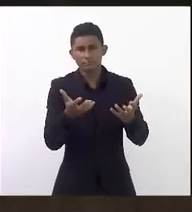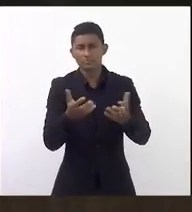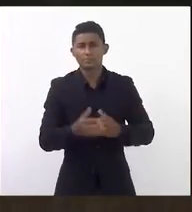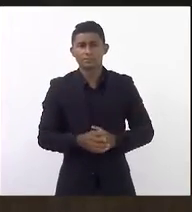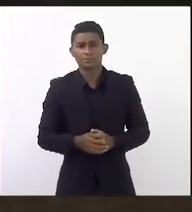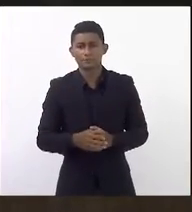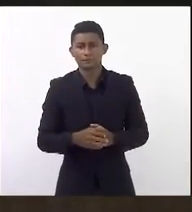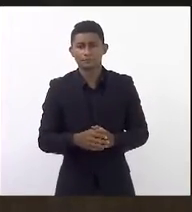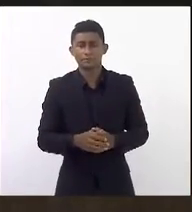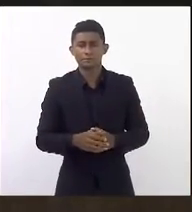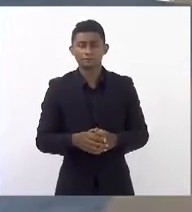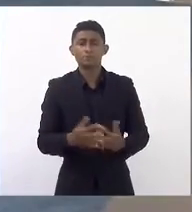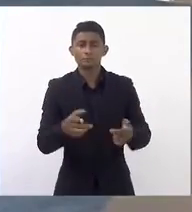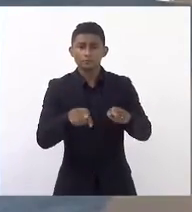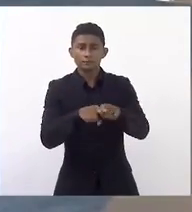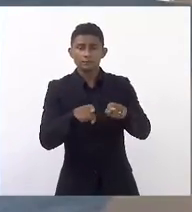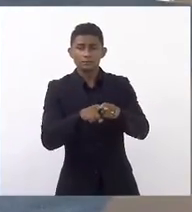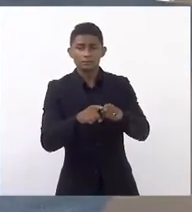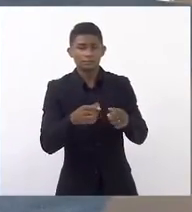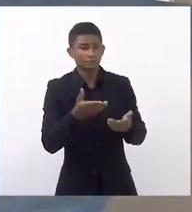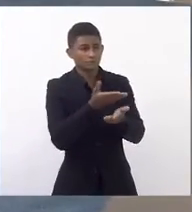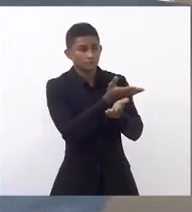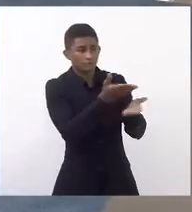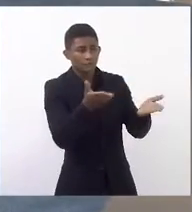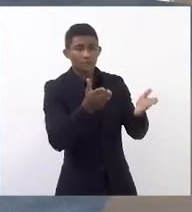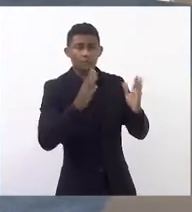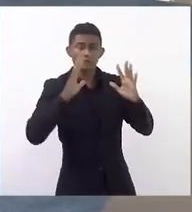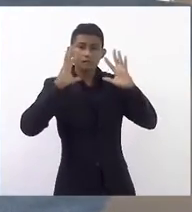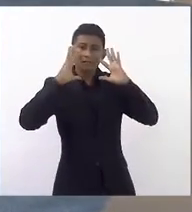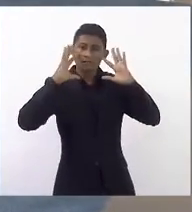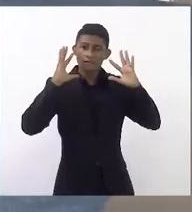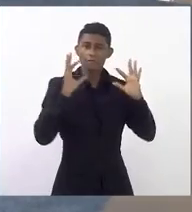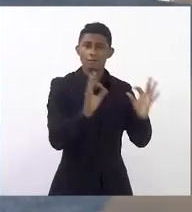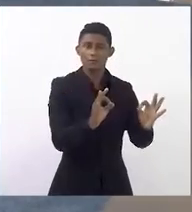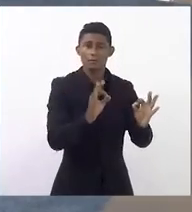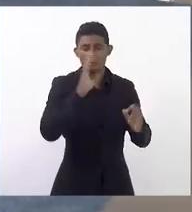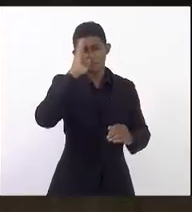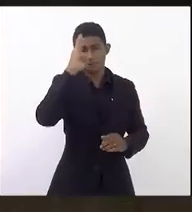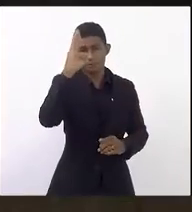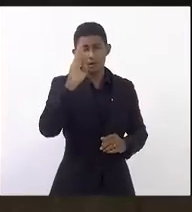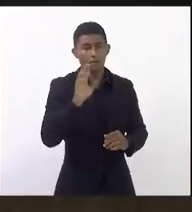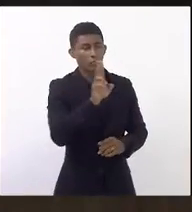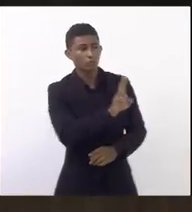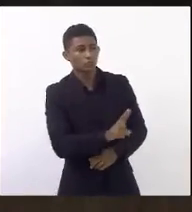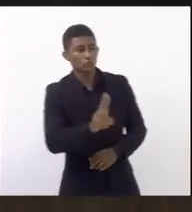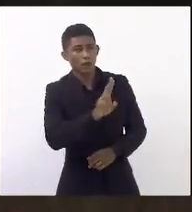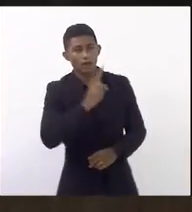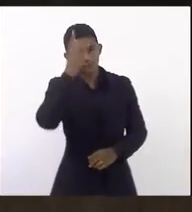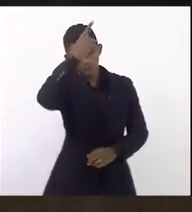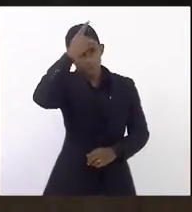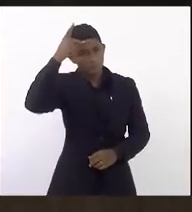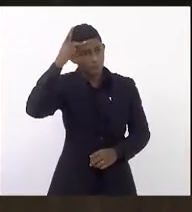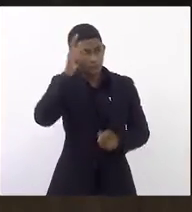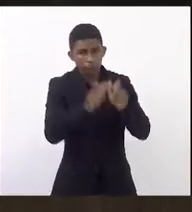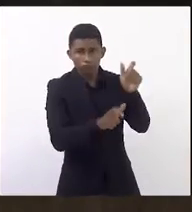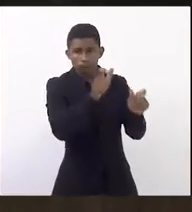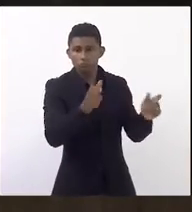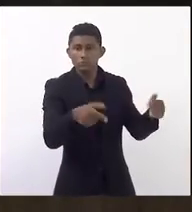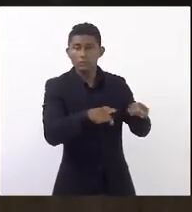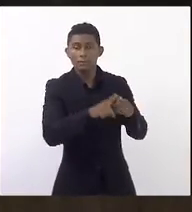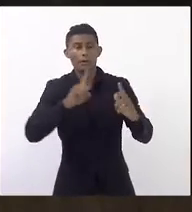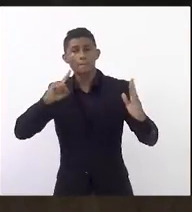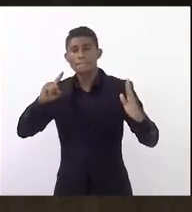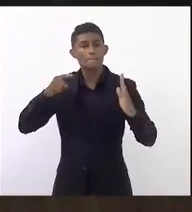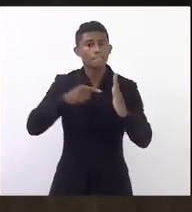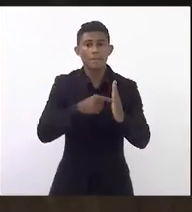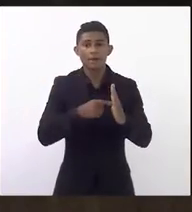os usuários dos serviços, que haja metas por desempenho, por exemplo, que haja